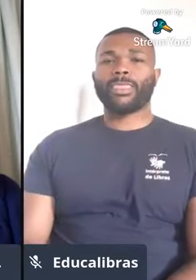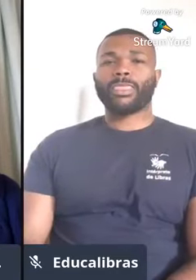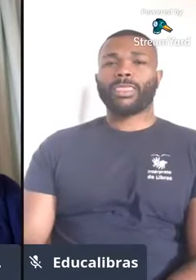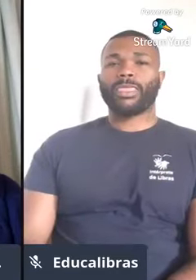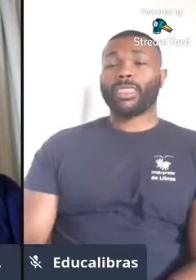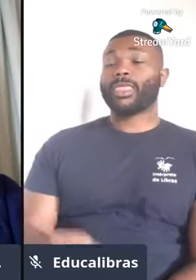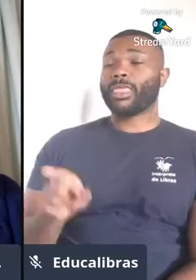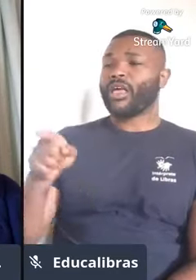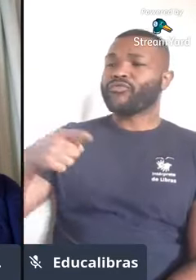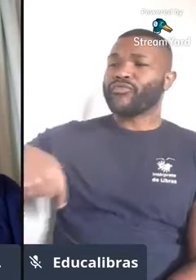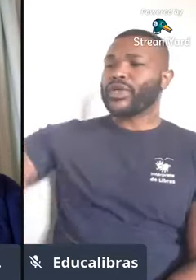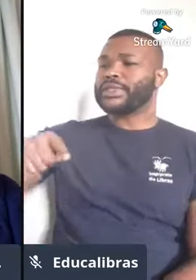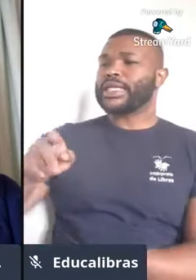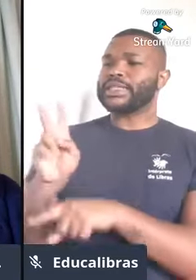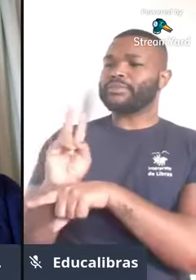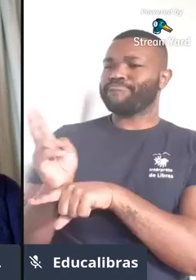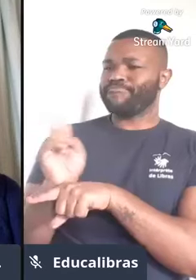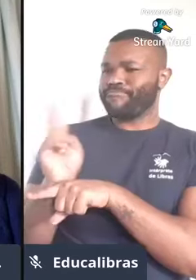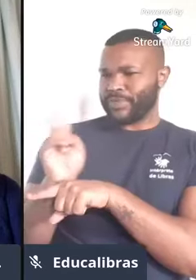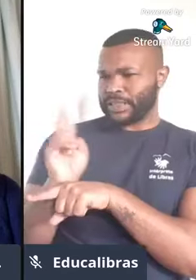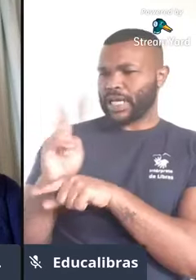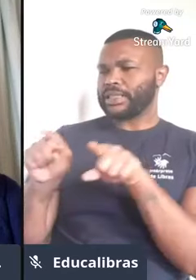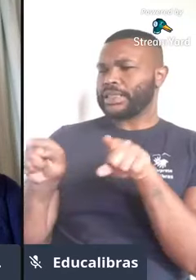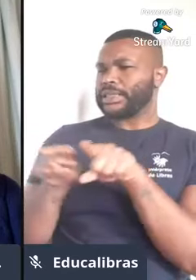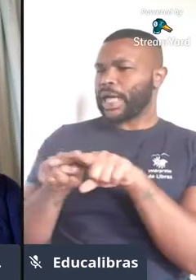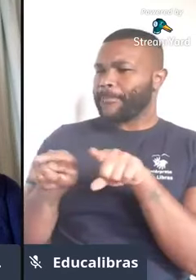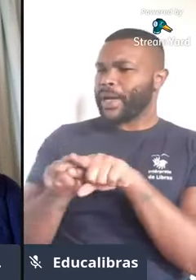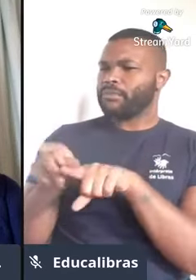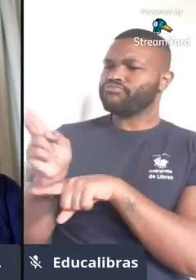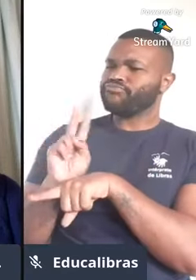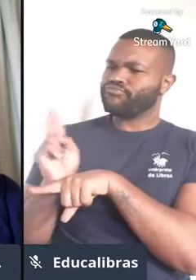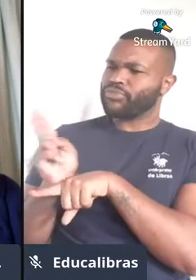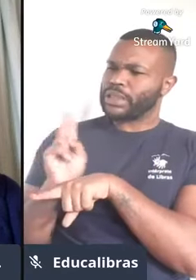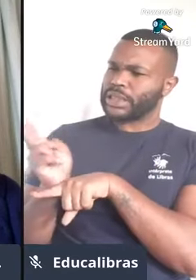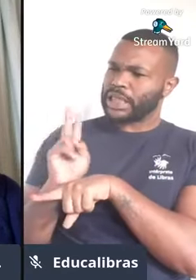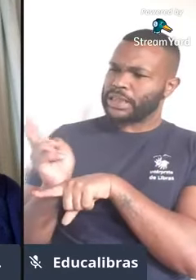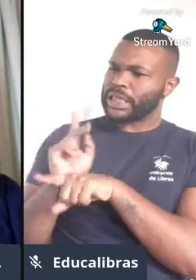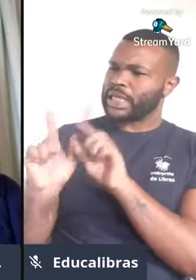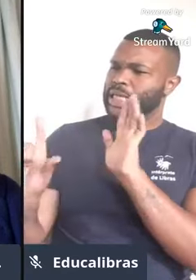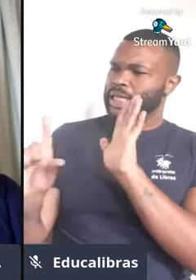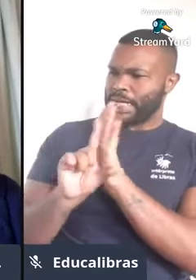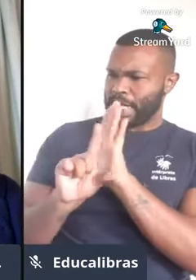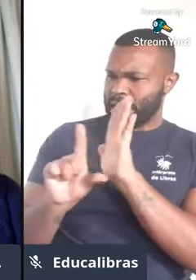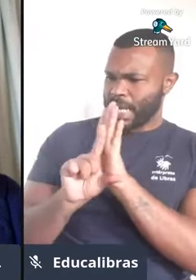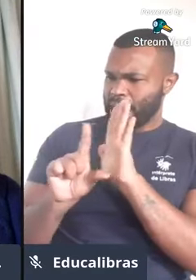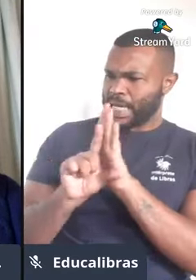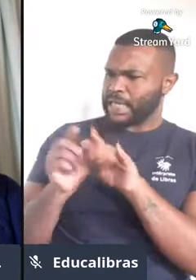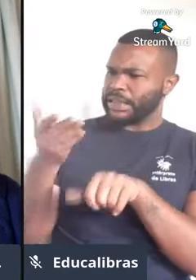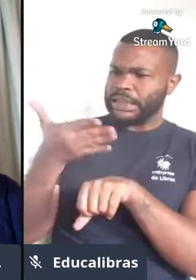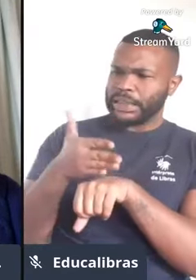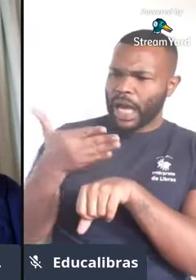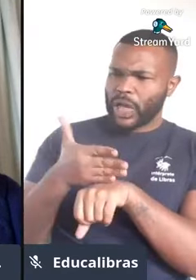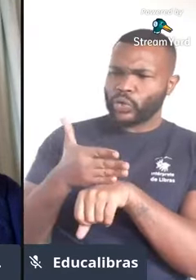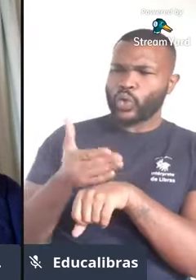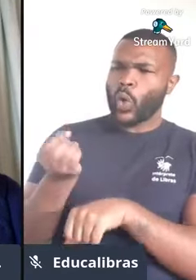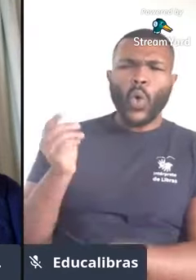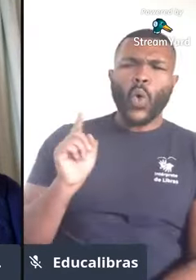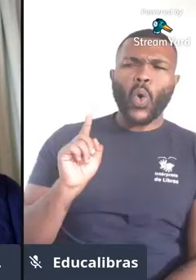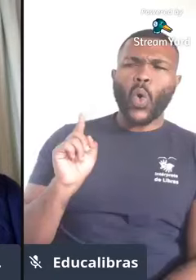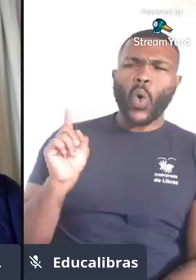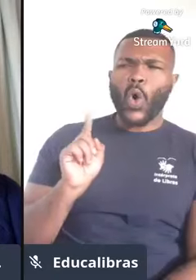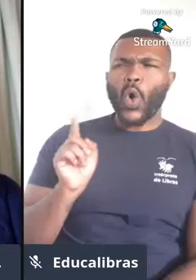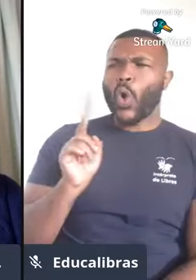vocês, os fiscais, também fiscalizam essa lei dos estágios ou ela também passa